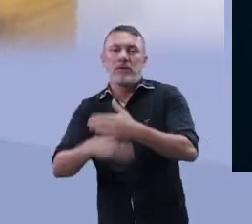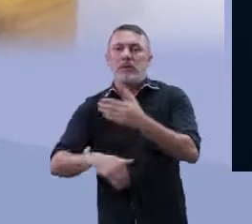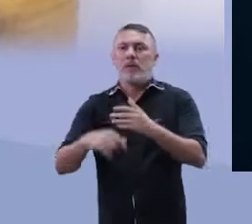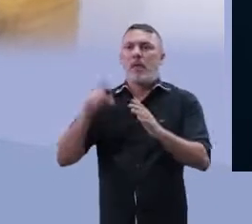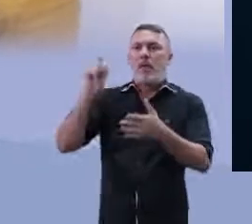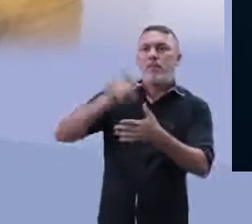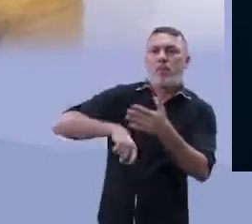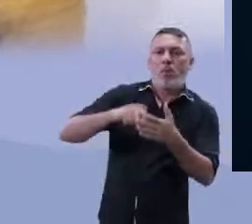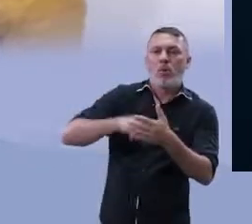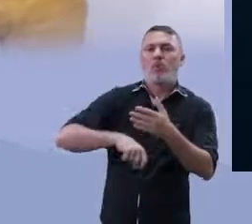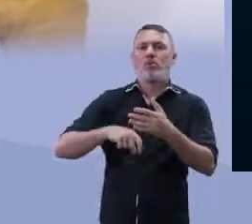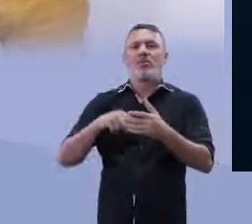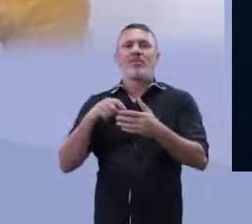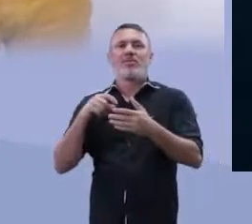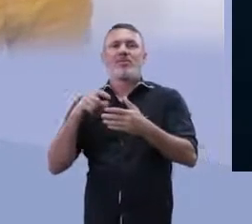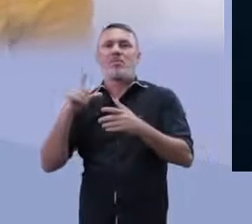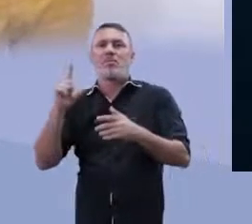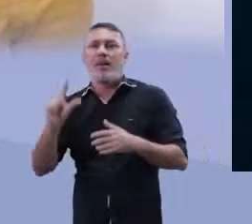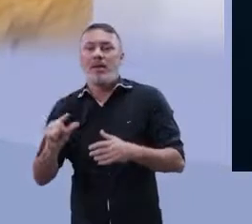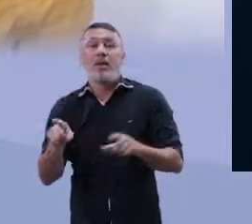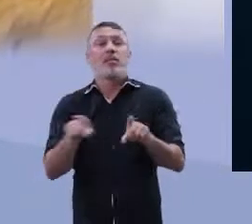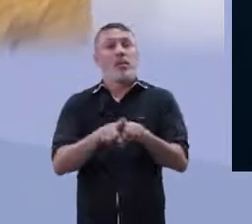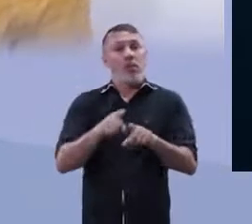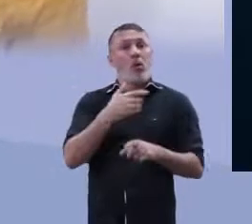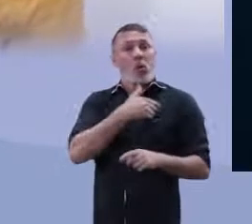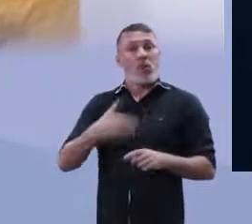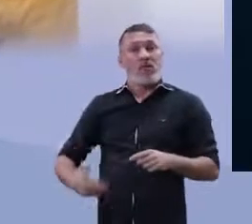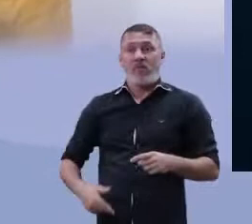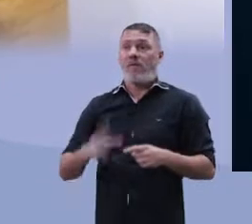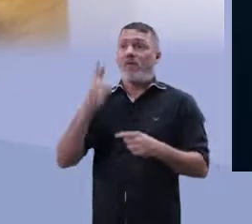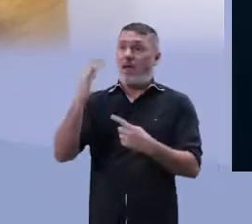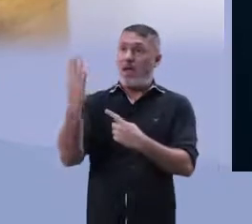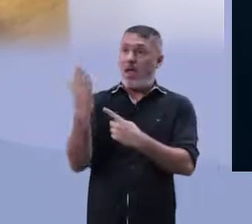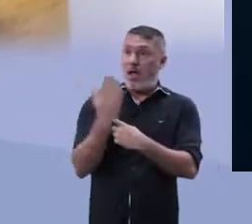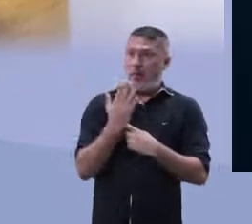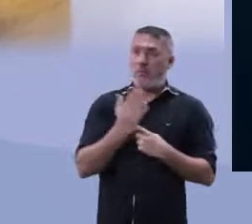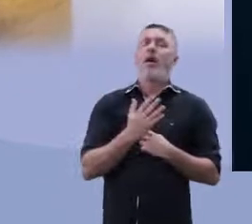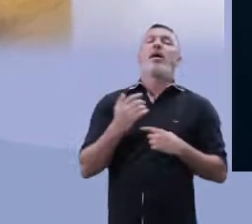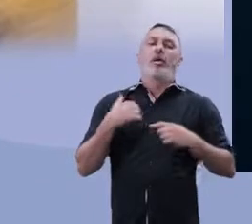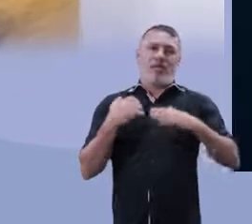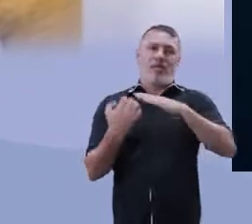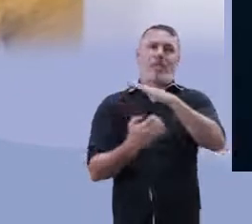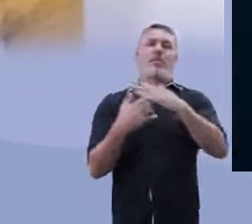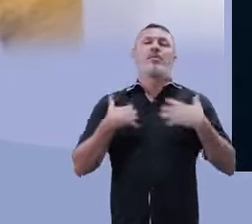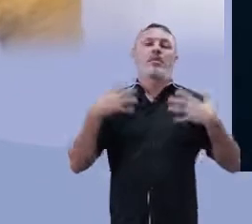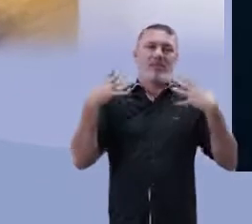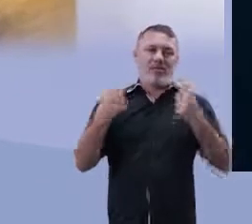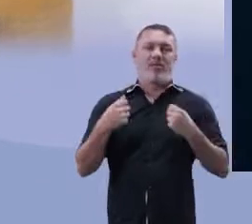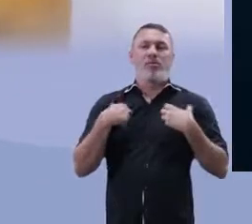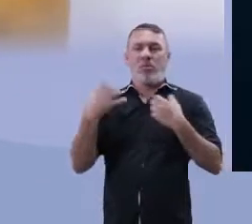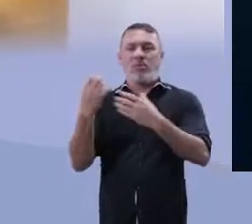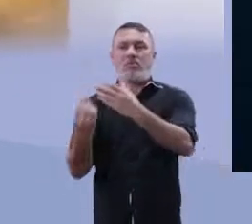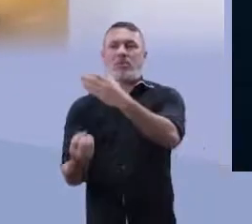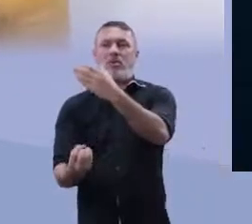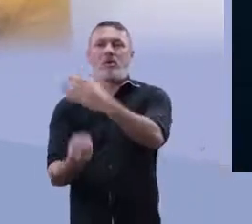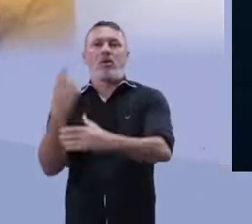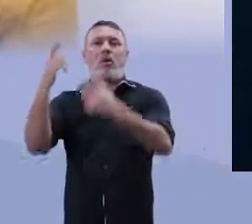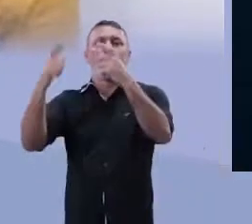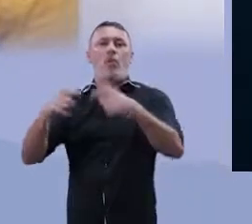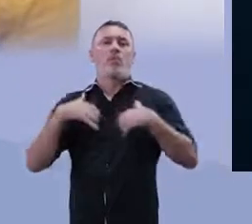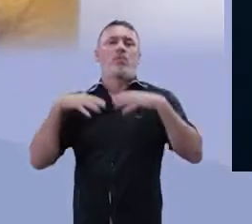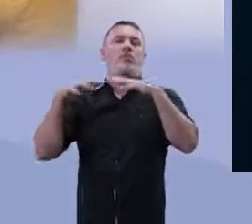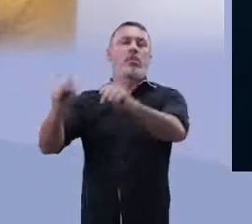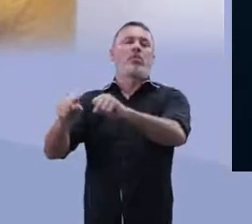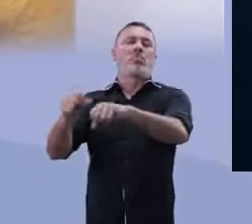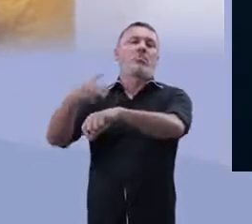trabalhista, incentivos governamentais para a instalação das indústrias. E aí é a hora que essas empresas, em busca